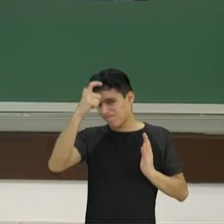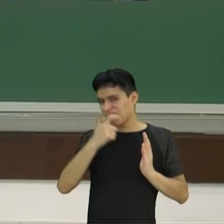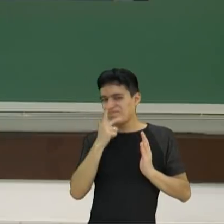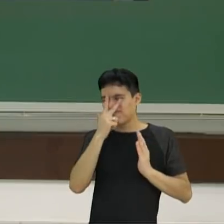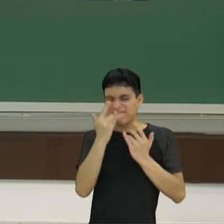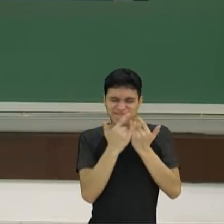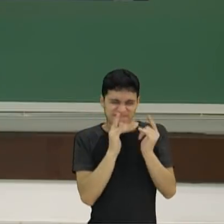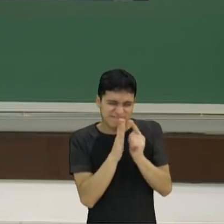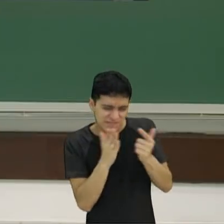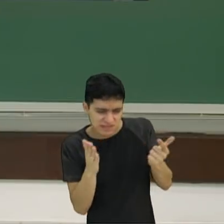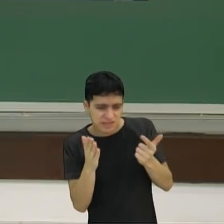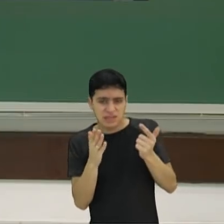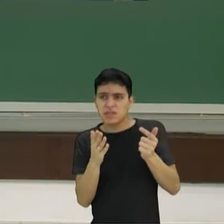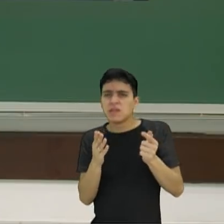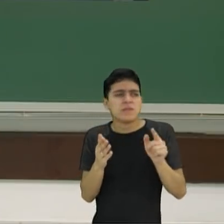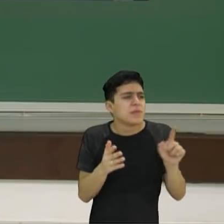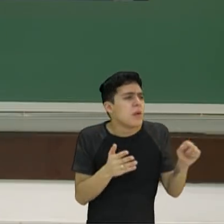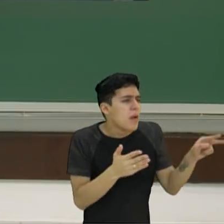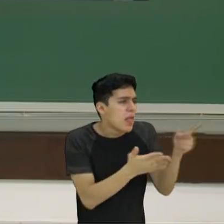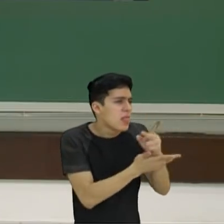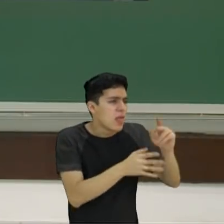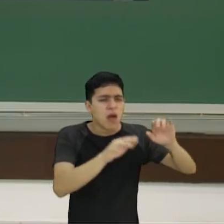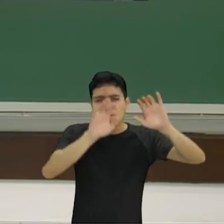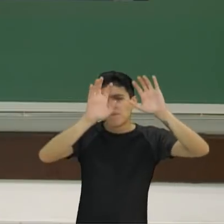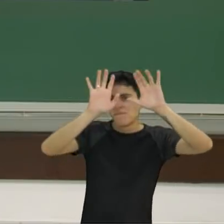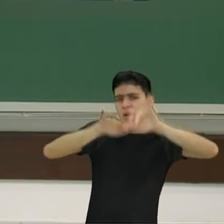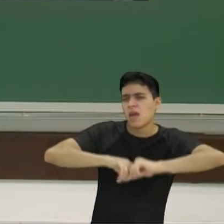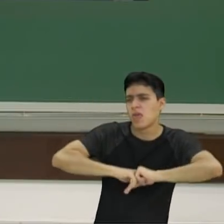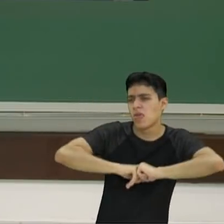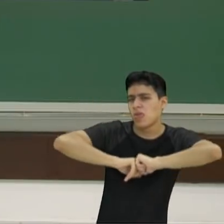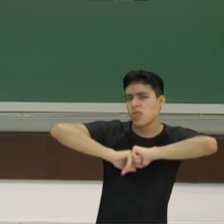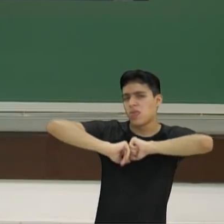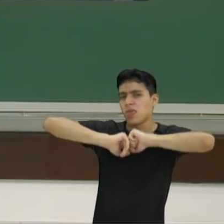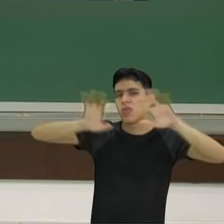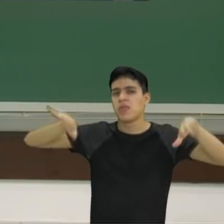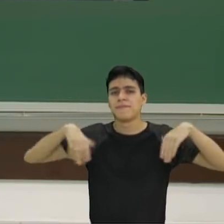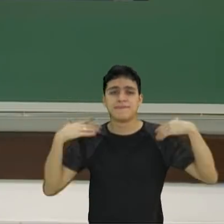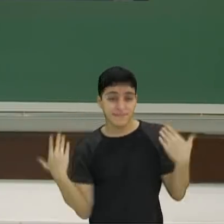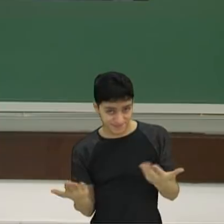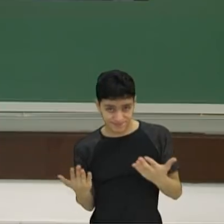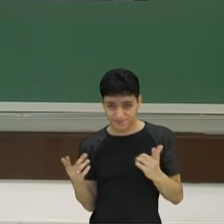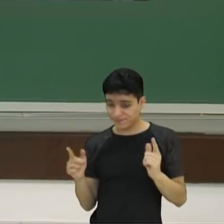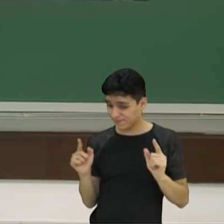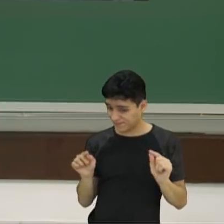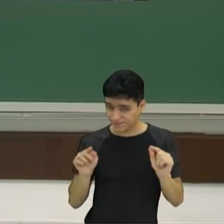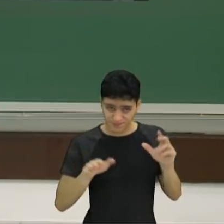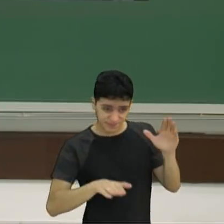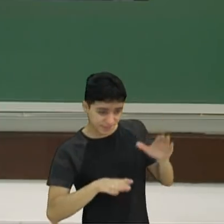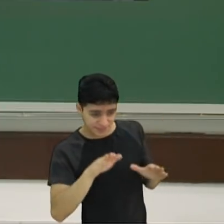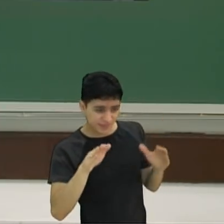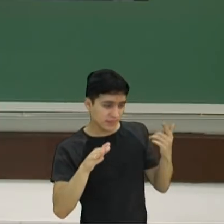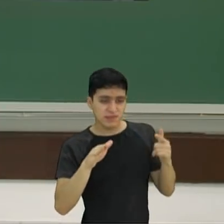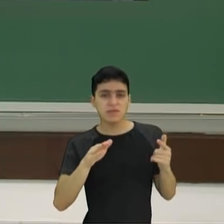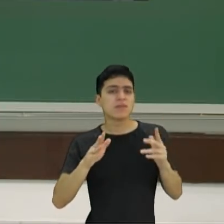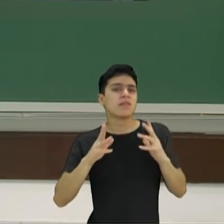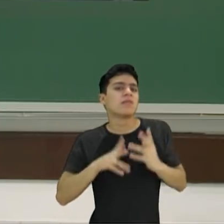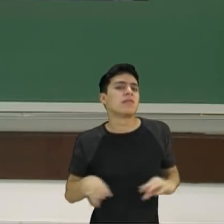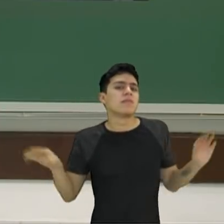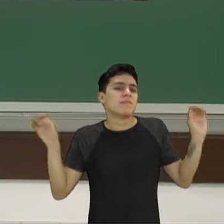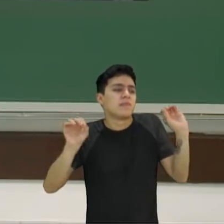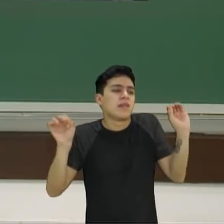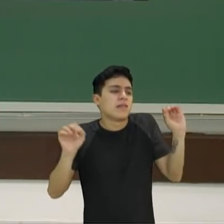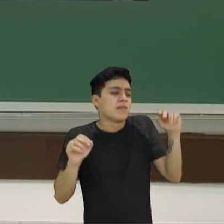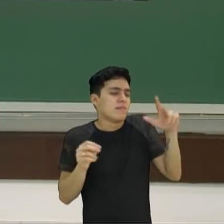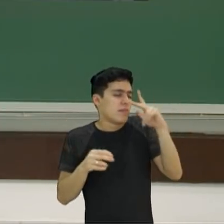os acontecimentos que estão aí no seu cotidiano, no seu dia a dia. E muitas vezes não tem um certo filtro. É o que